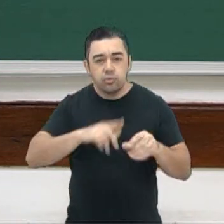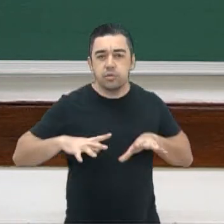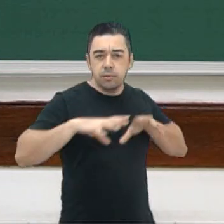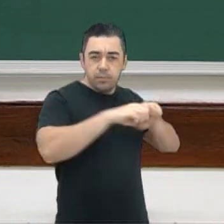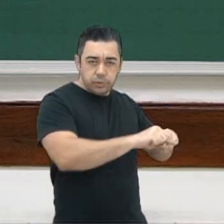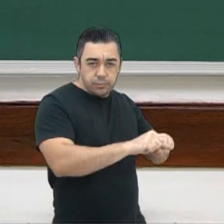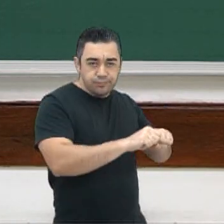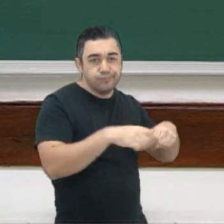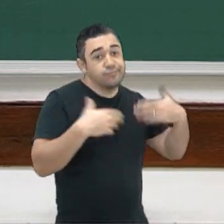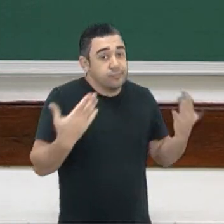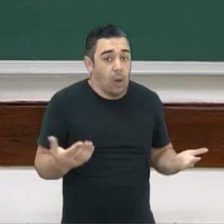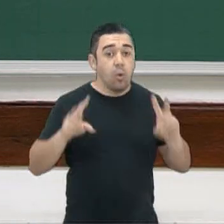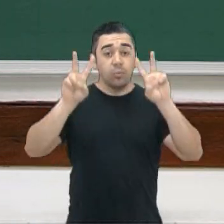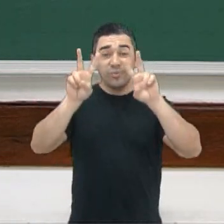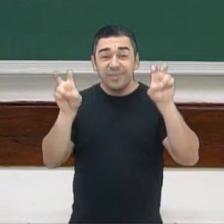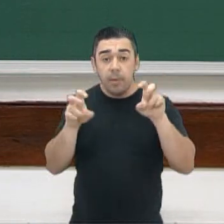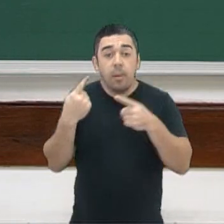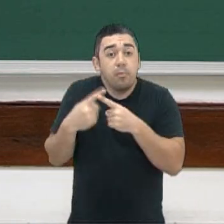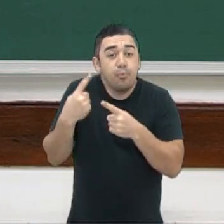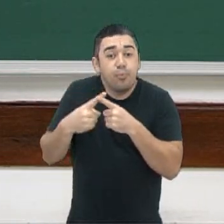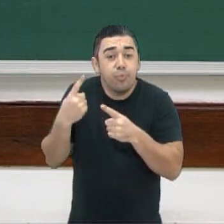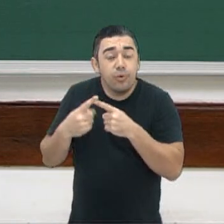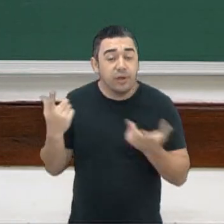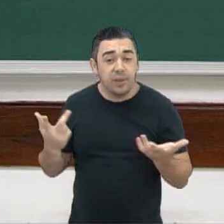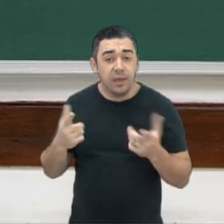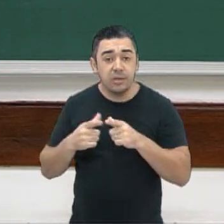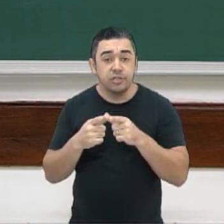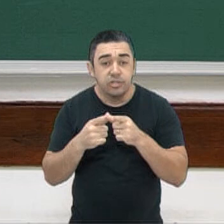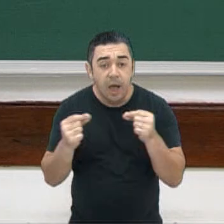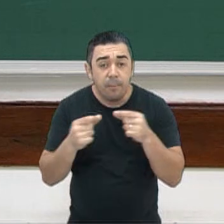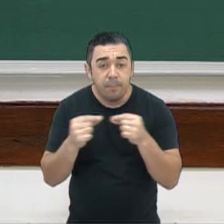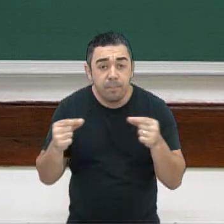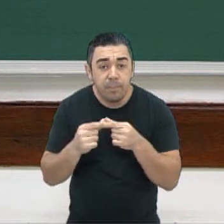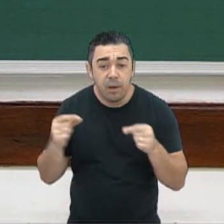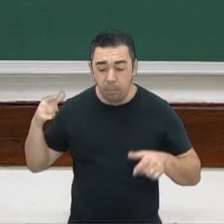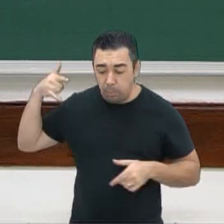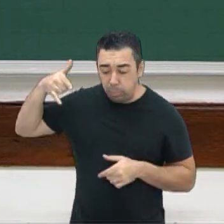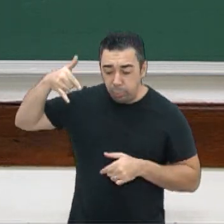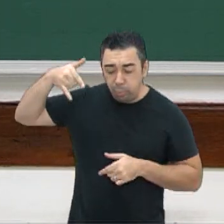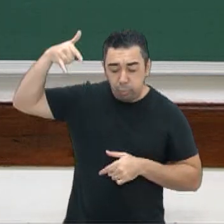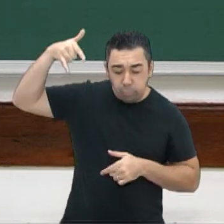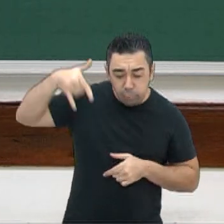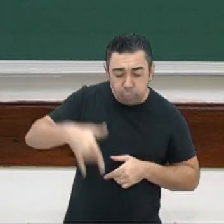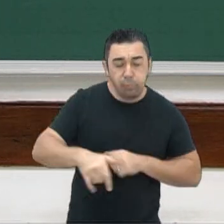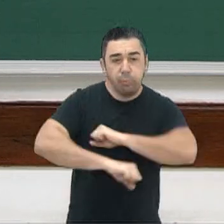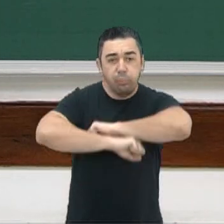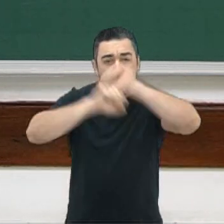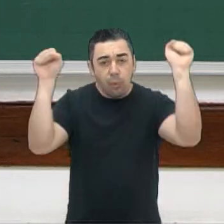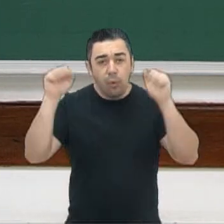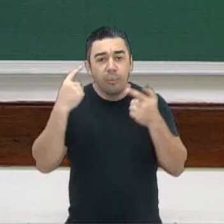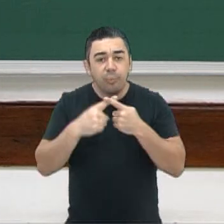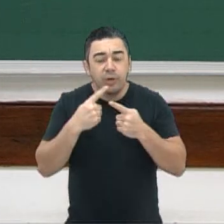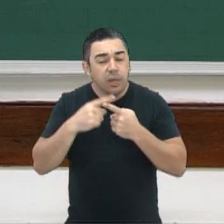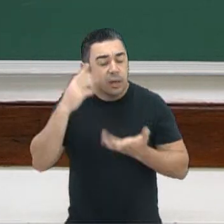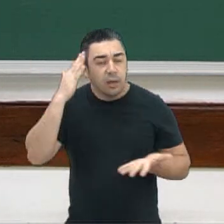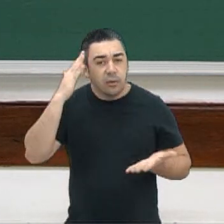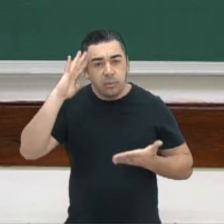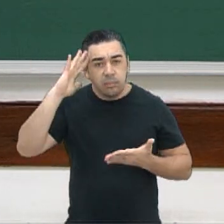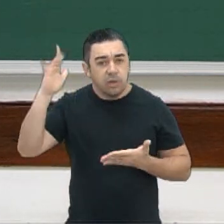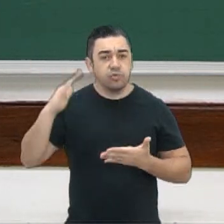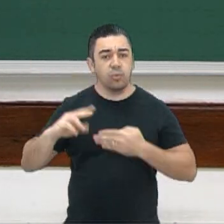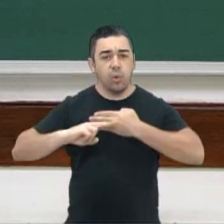dos temas muito discutido. Por que o Japão, enfim, atacou os Estados Unidos e não imaginou a consequência